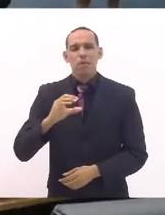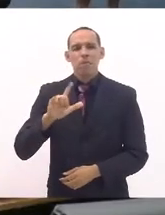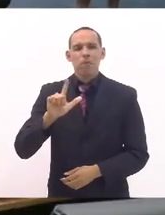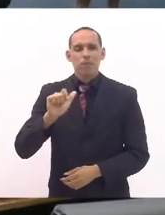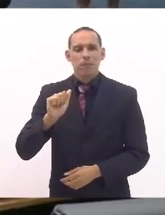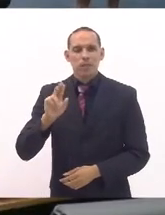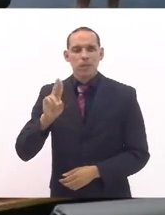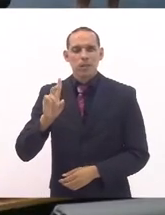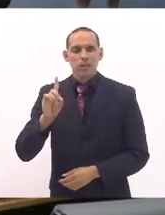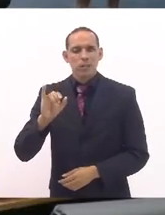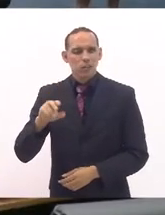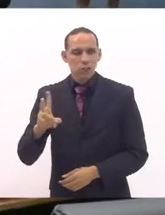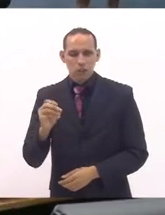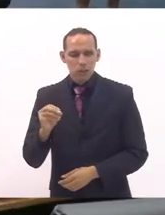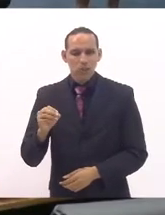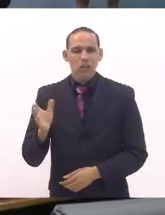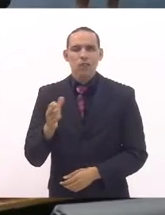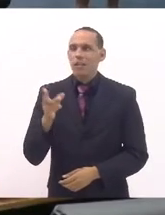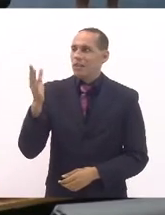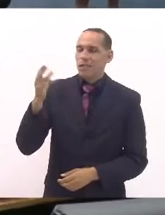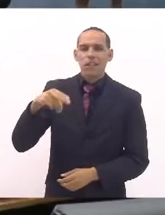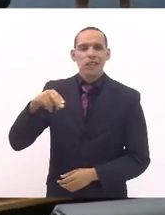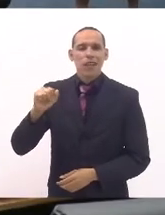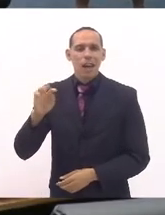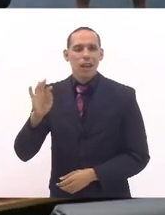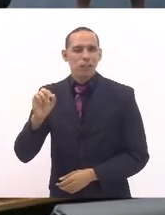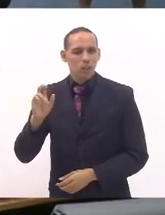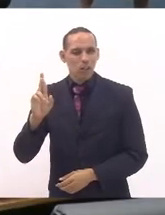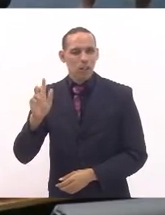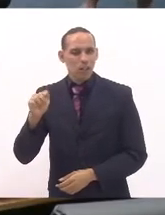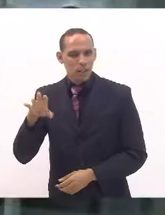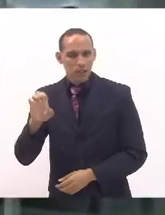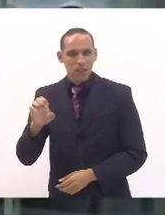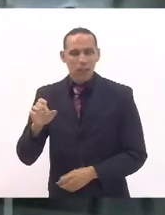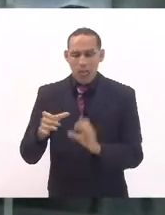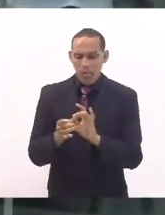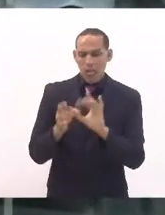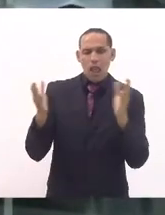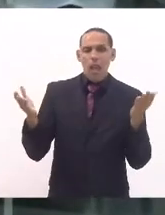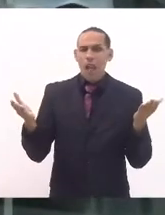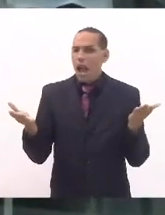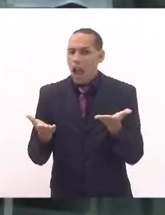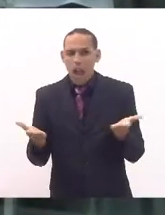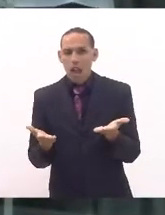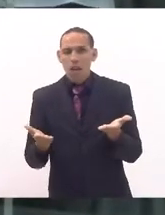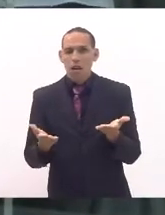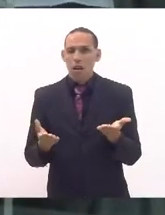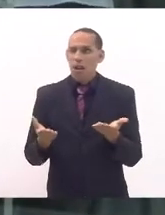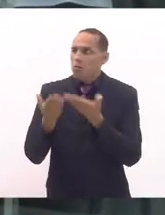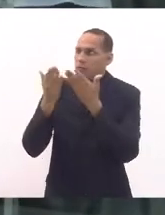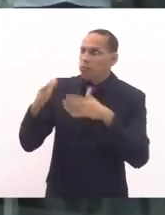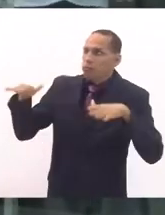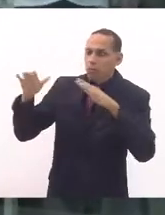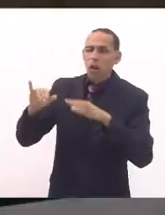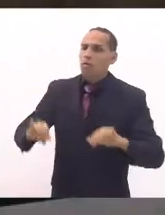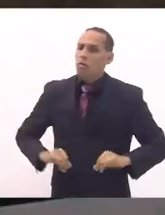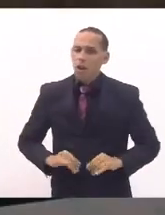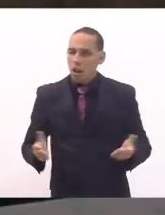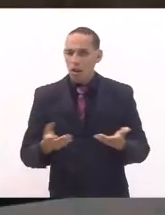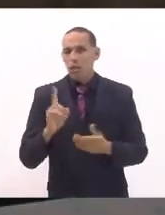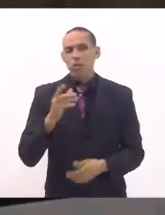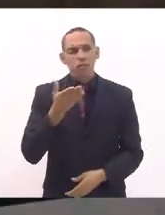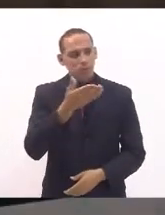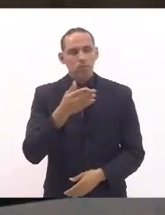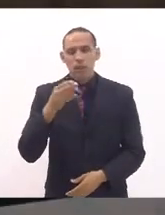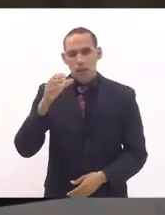Natorg, anistia já. Anistia já. Não pode penalizar toda a torcida. Não pode, não pode. É o que o presidente